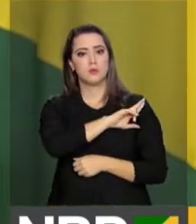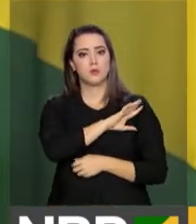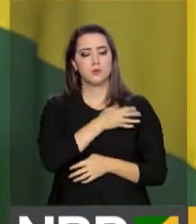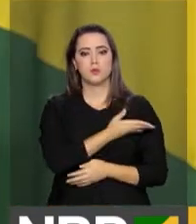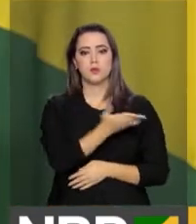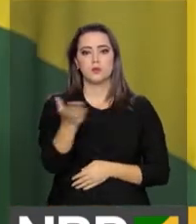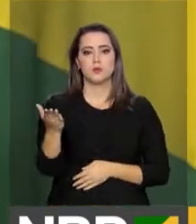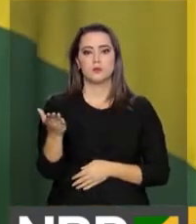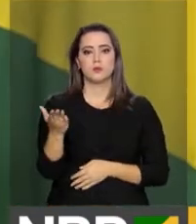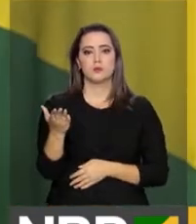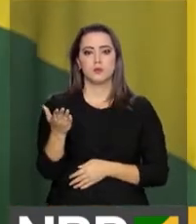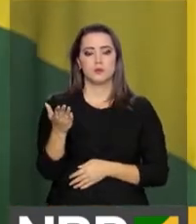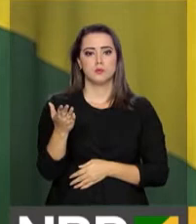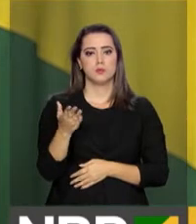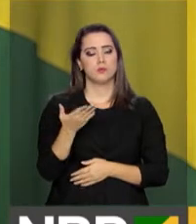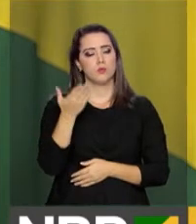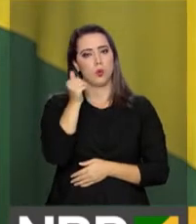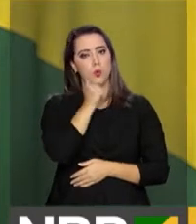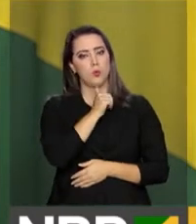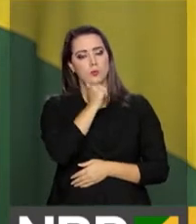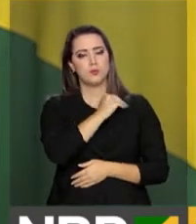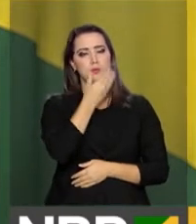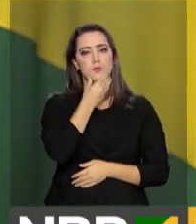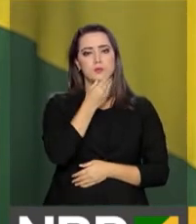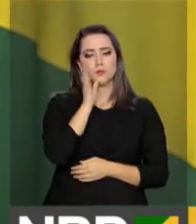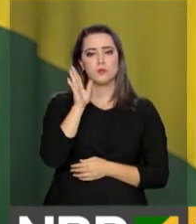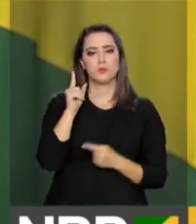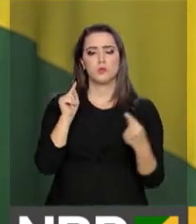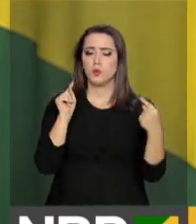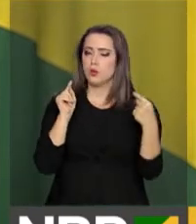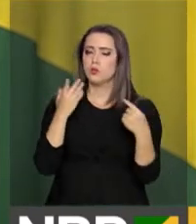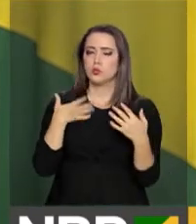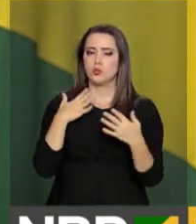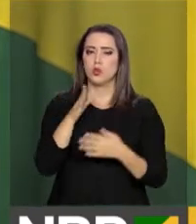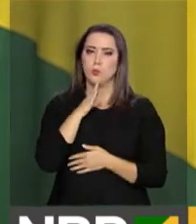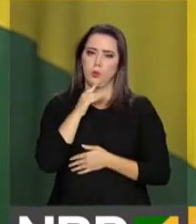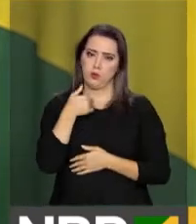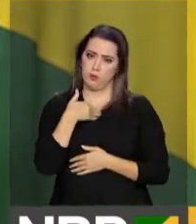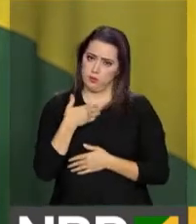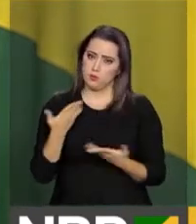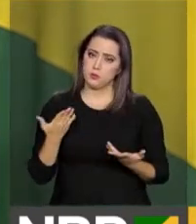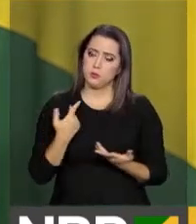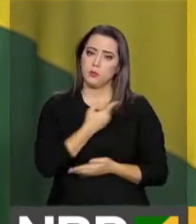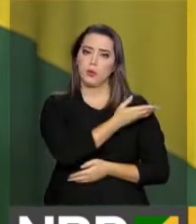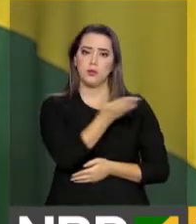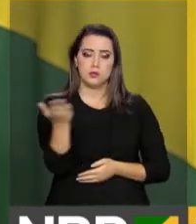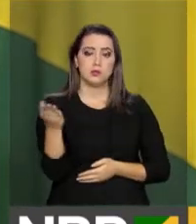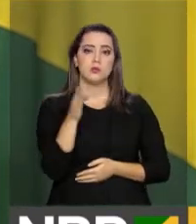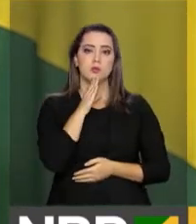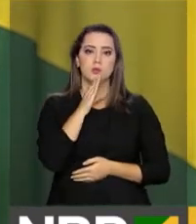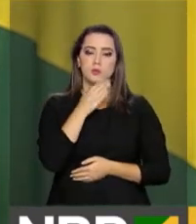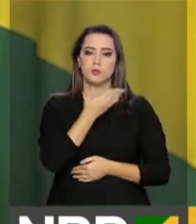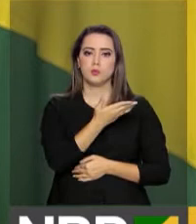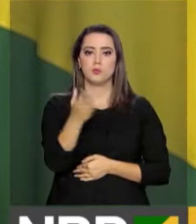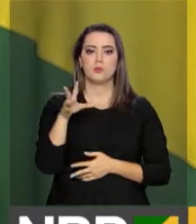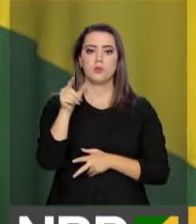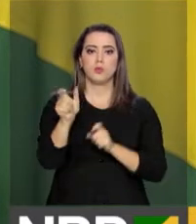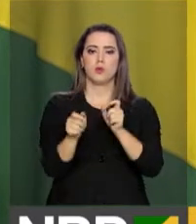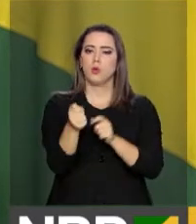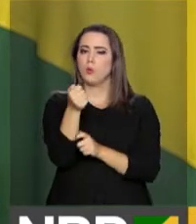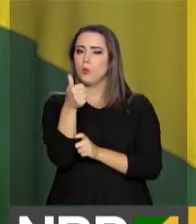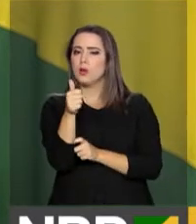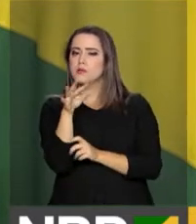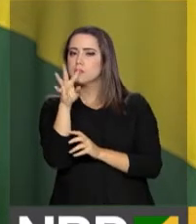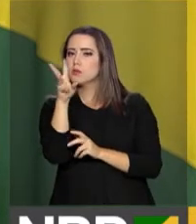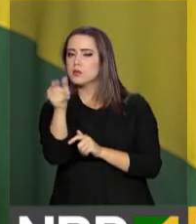senhores e das senhoras já tiveram contato comigo modo que os conheço a todos quase